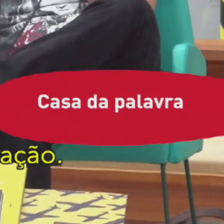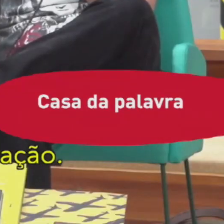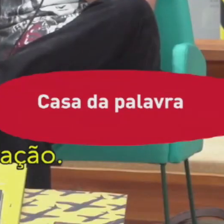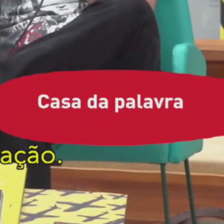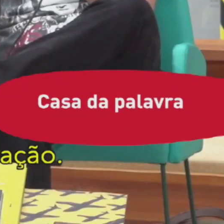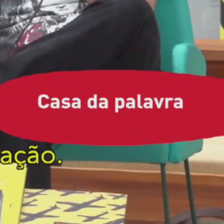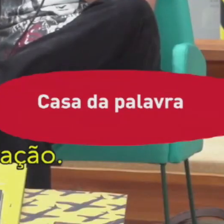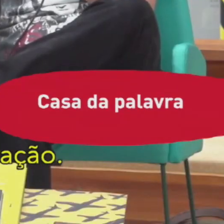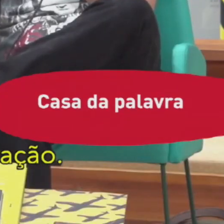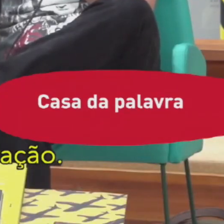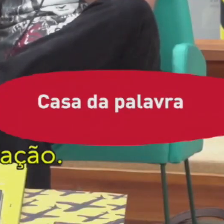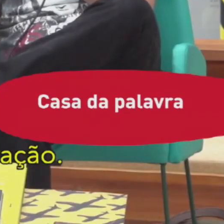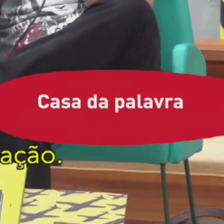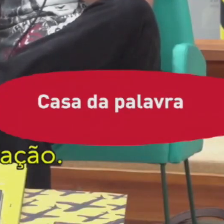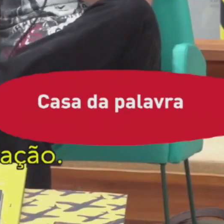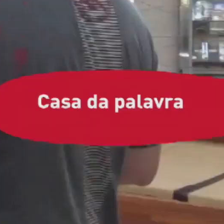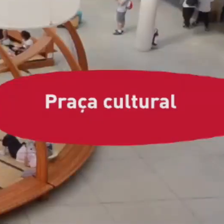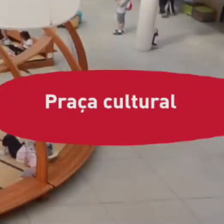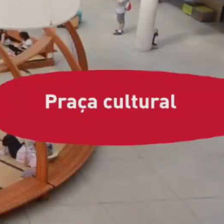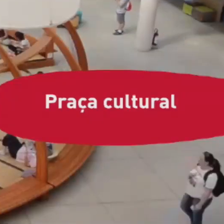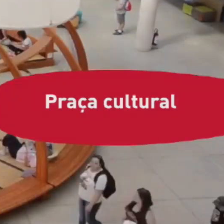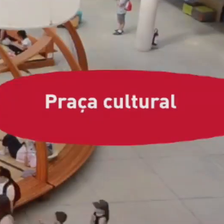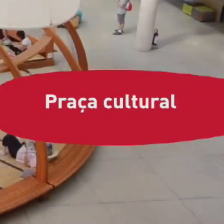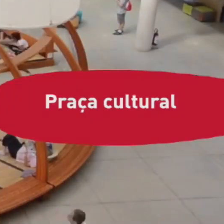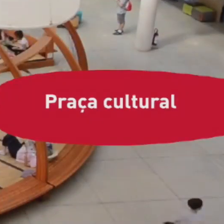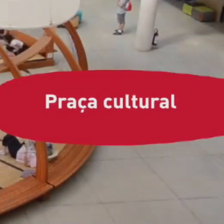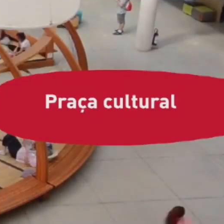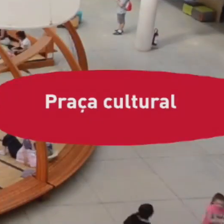elas em busca de conhecimento e interação.